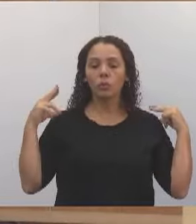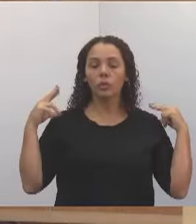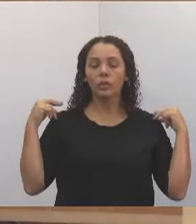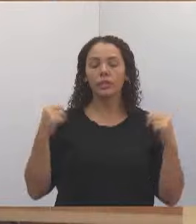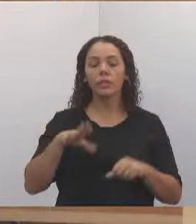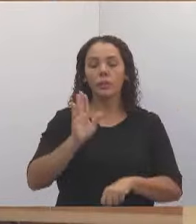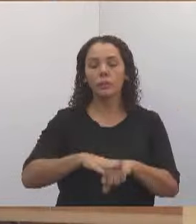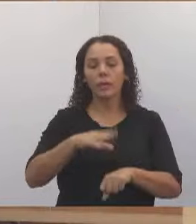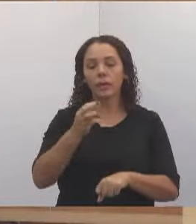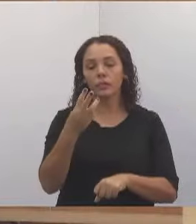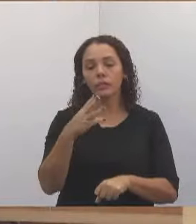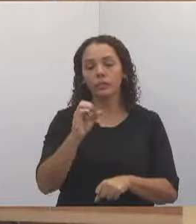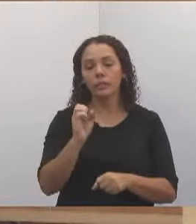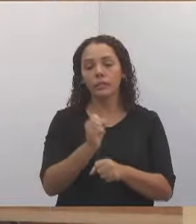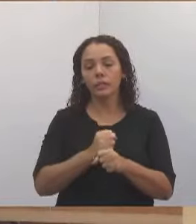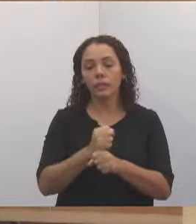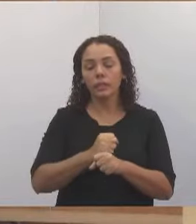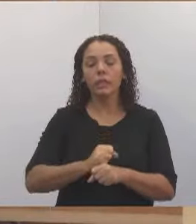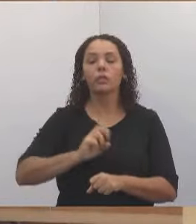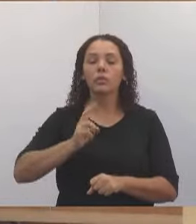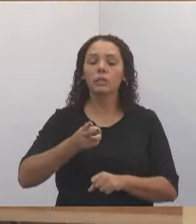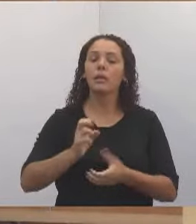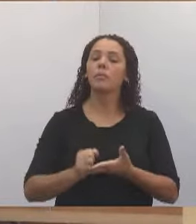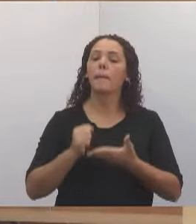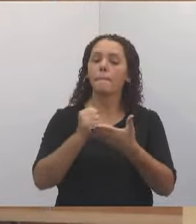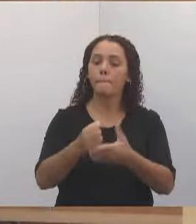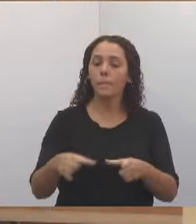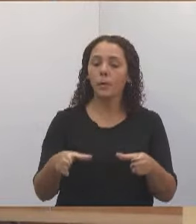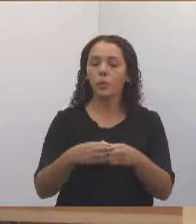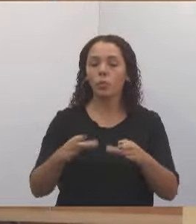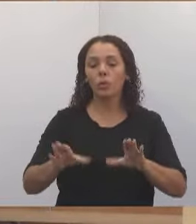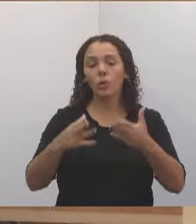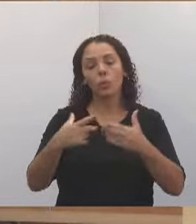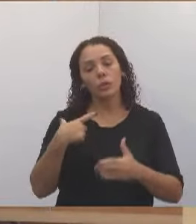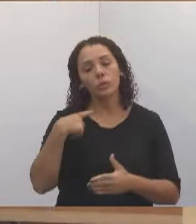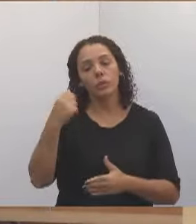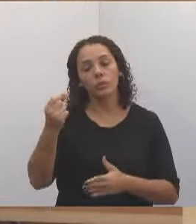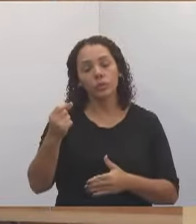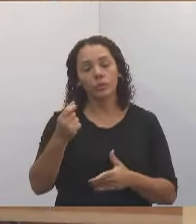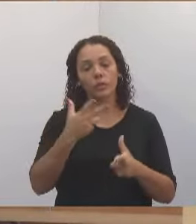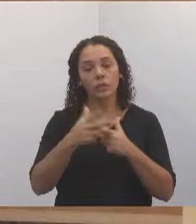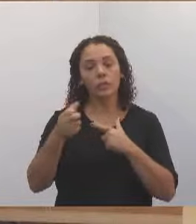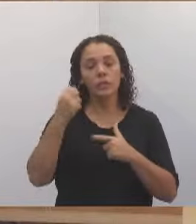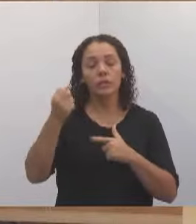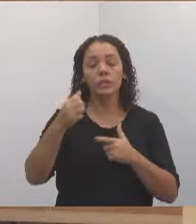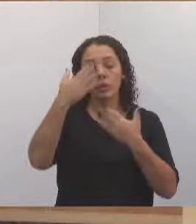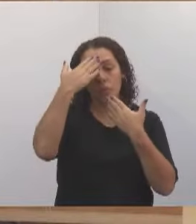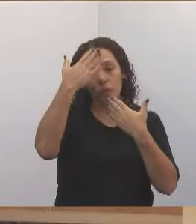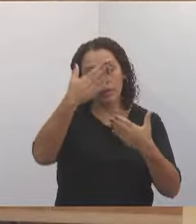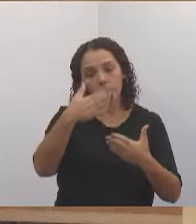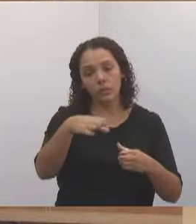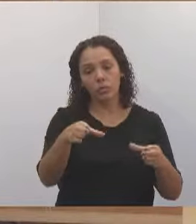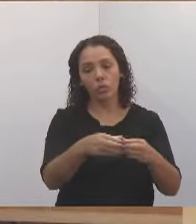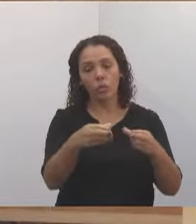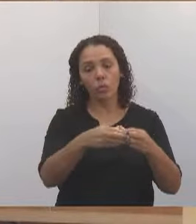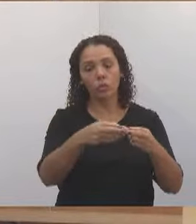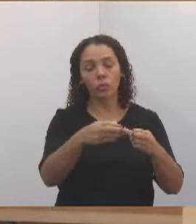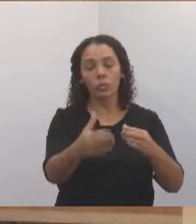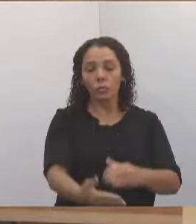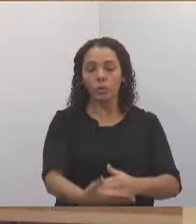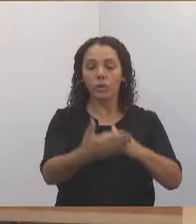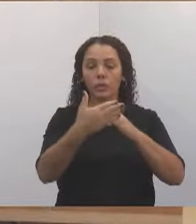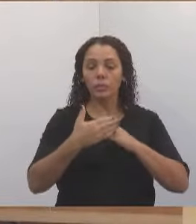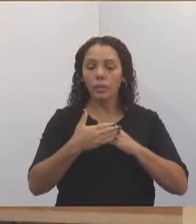de Jacareí. Sempre defendi essa categoria e quando fui eleito, devo muito a essa categoria que me colocou aqui dentro